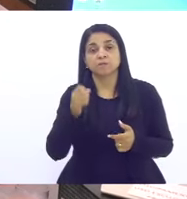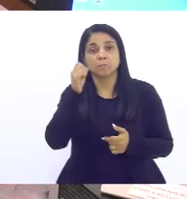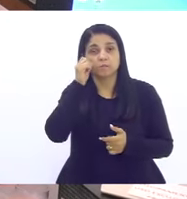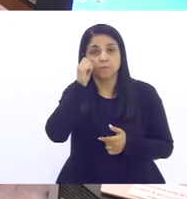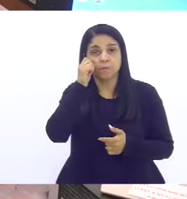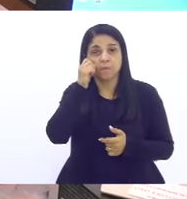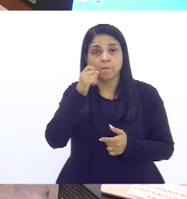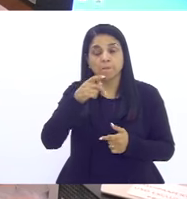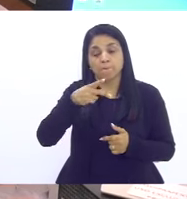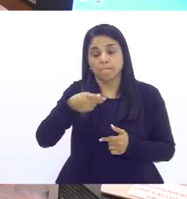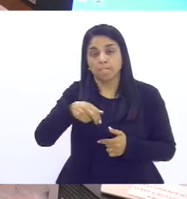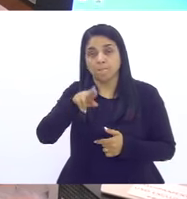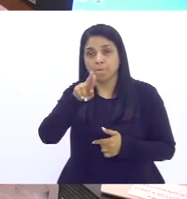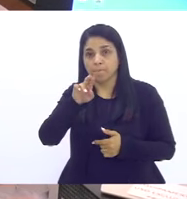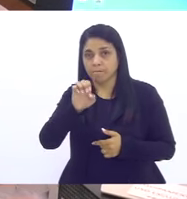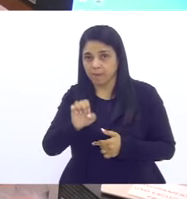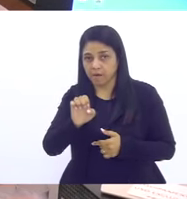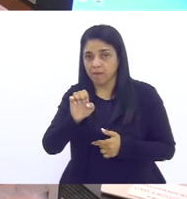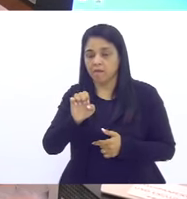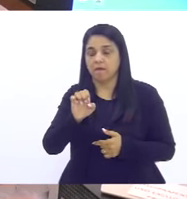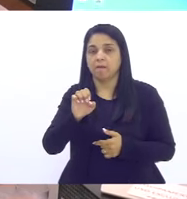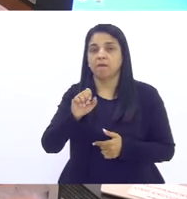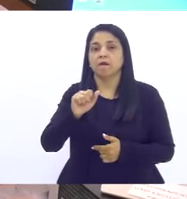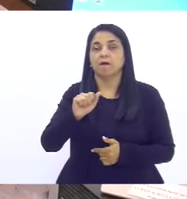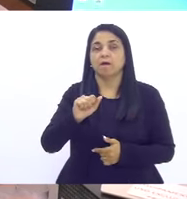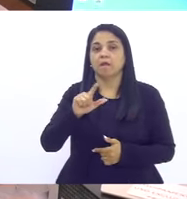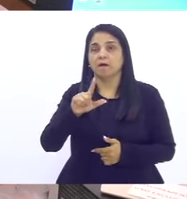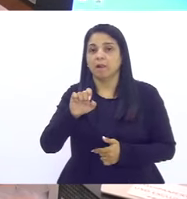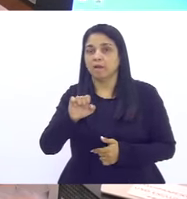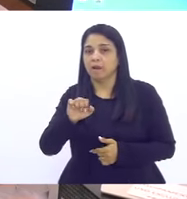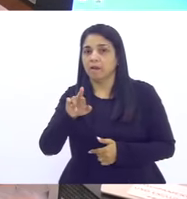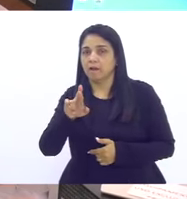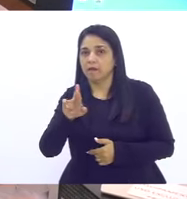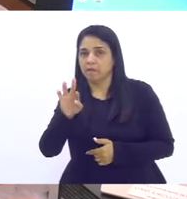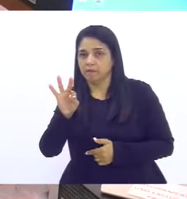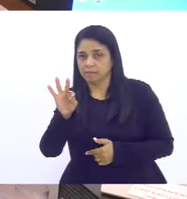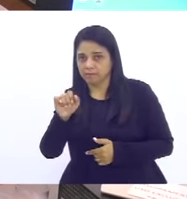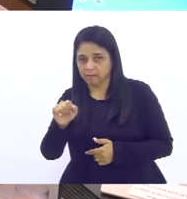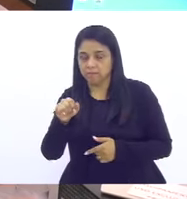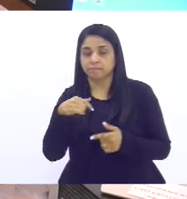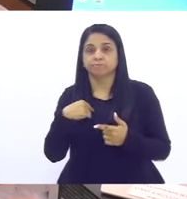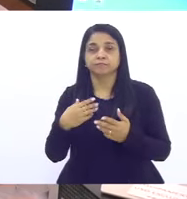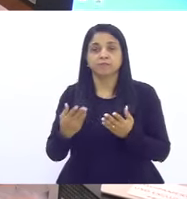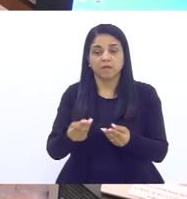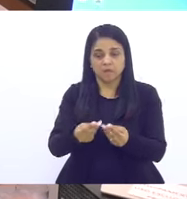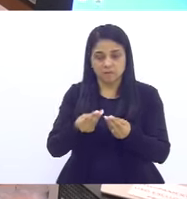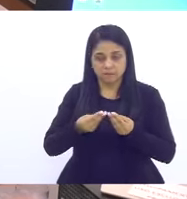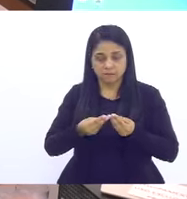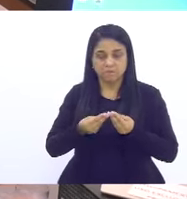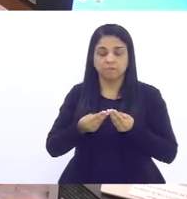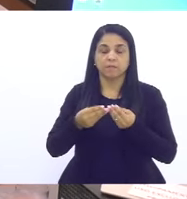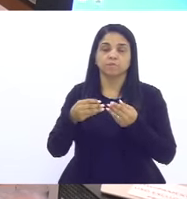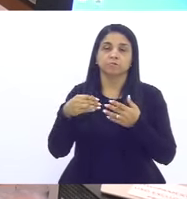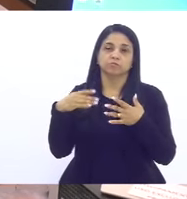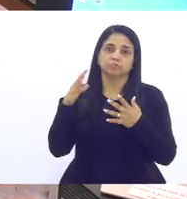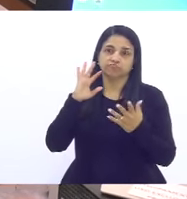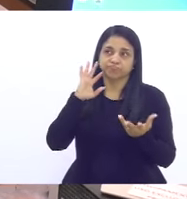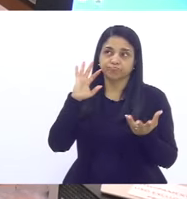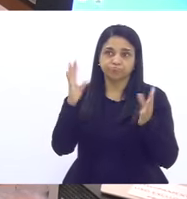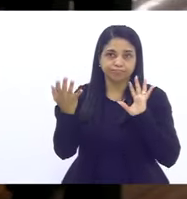gente recebeu, né, dos nossos das nossas agências climáticas que diziam que